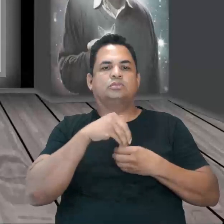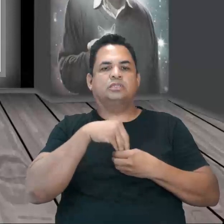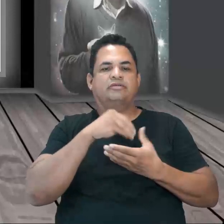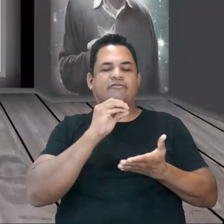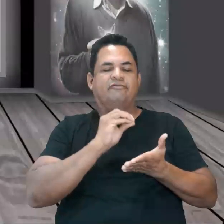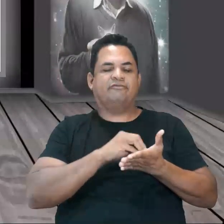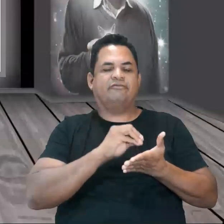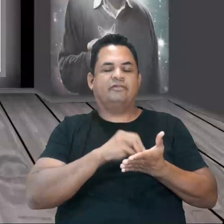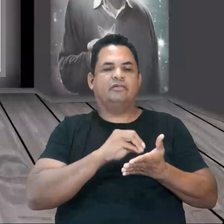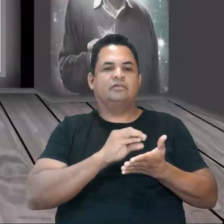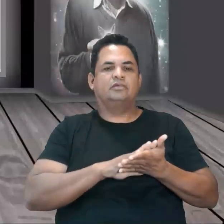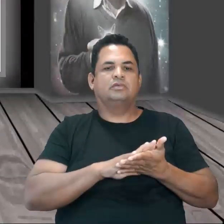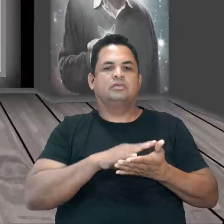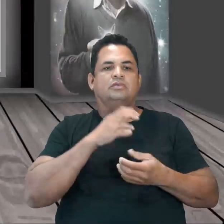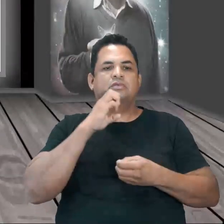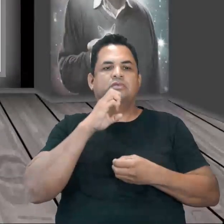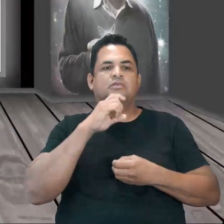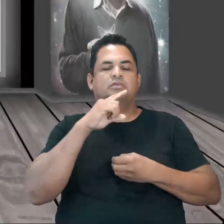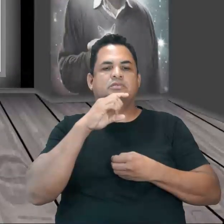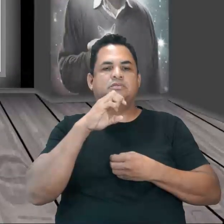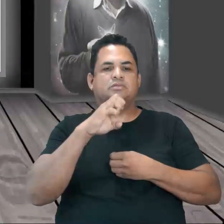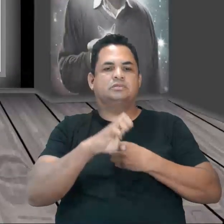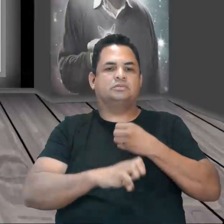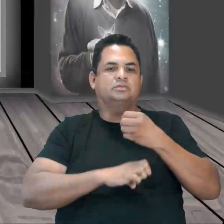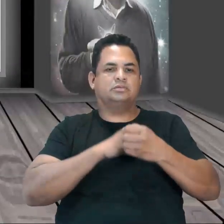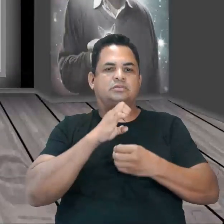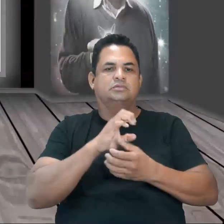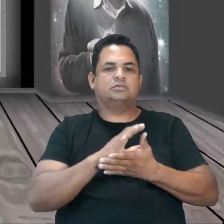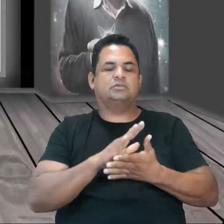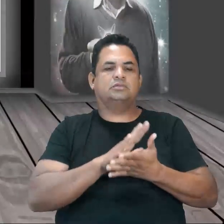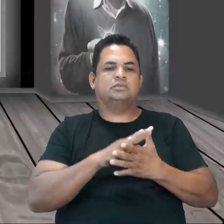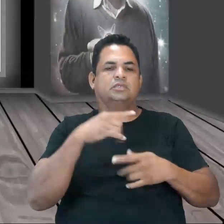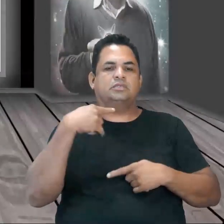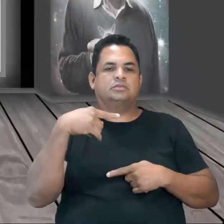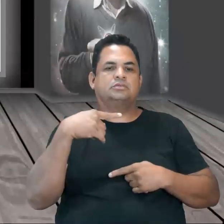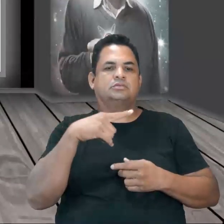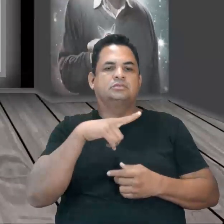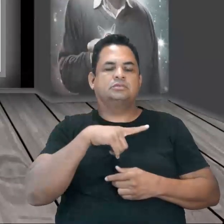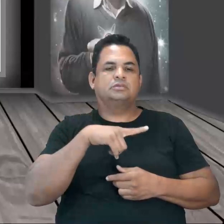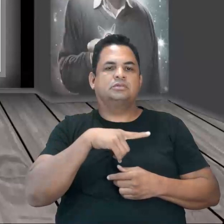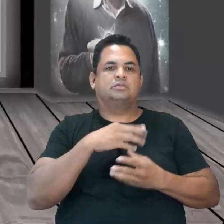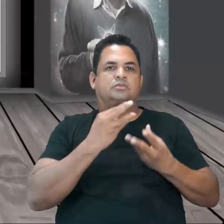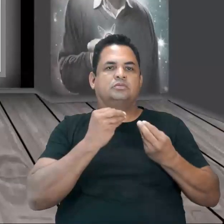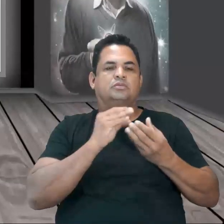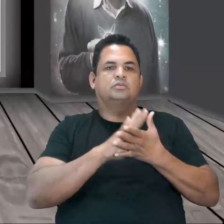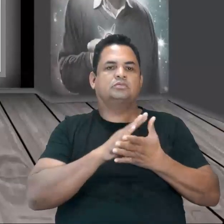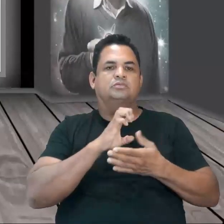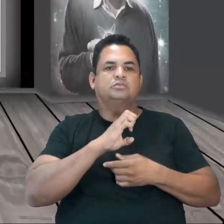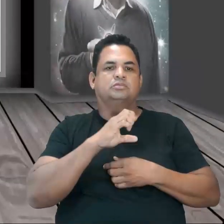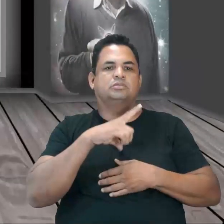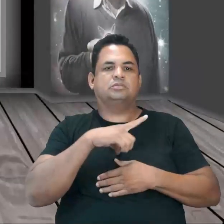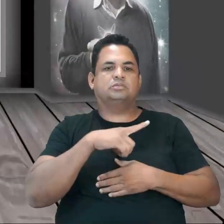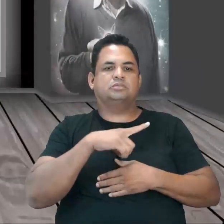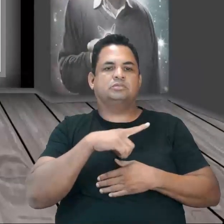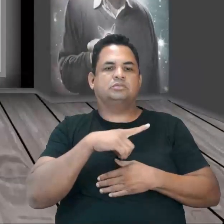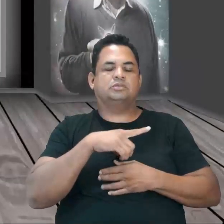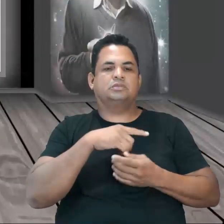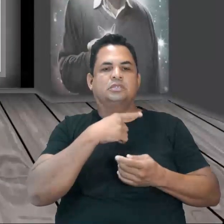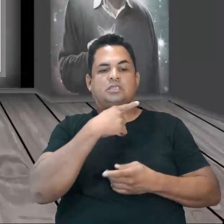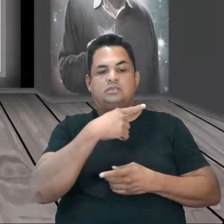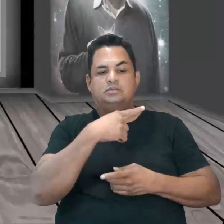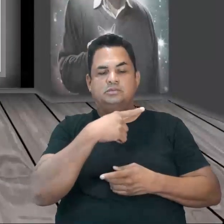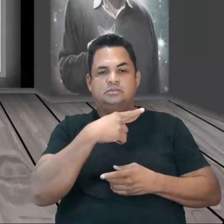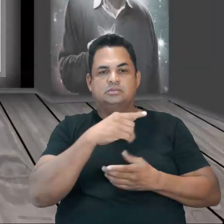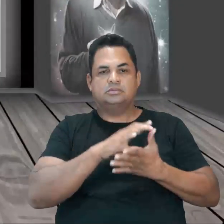elétron. Então, o elétron já bota na cabeça, negativo. Se eu tenho muito elétron, eu tenho muito negativo, corpo negativo. Se eu